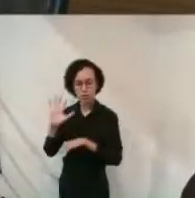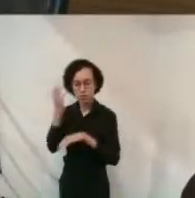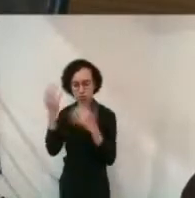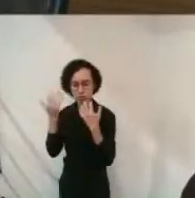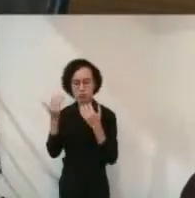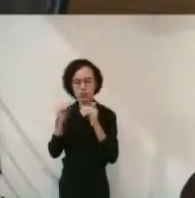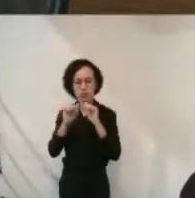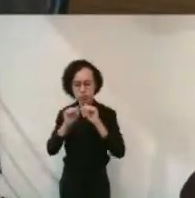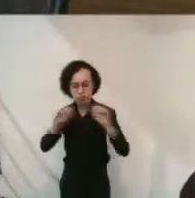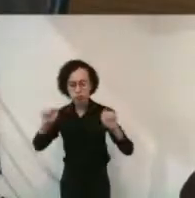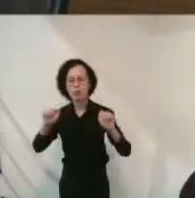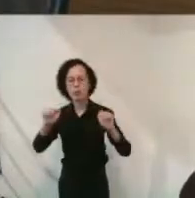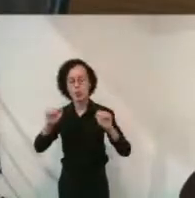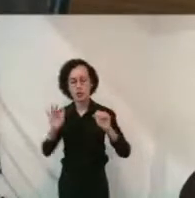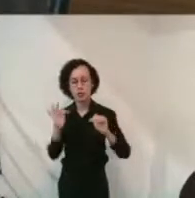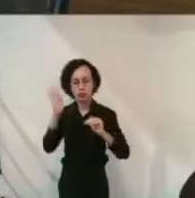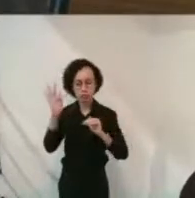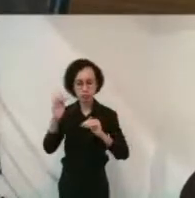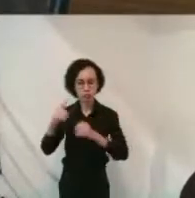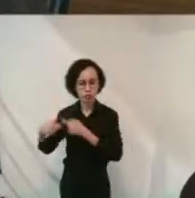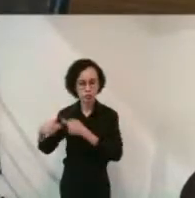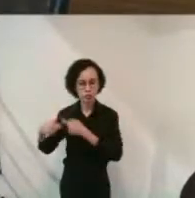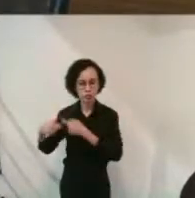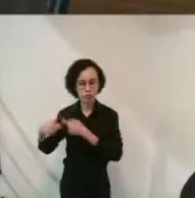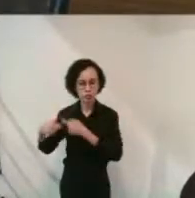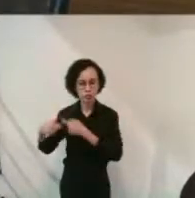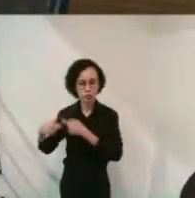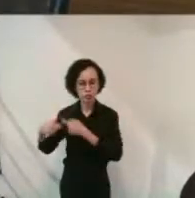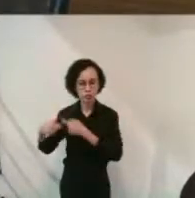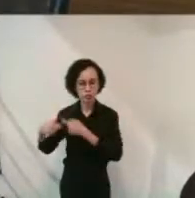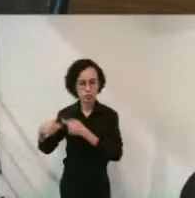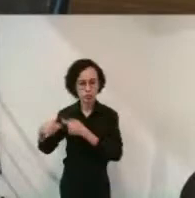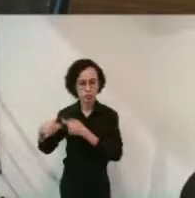equilibrado para as presentes e futuras gerações.